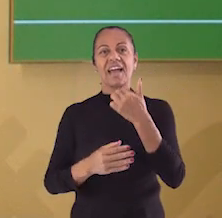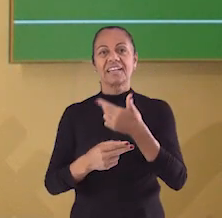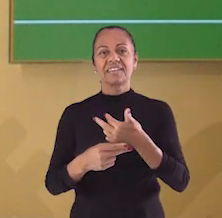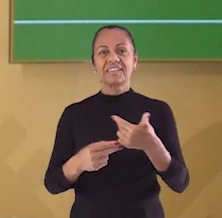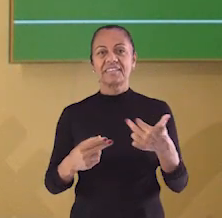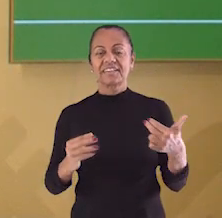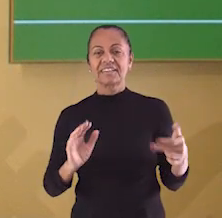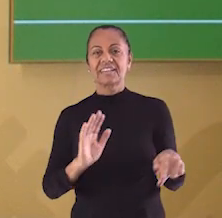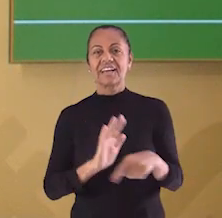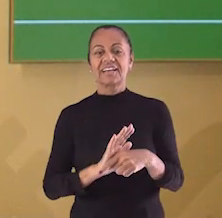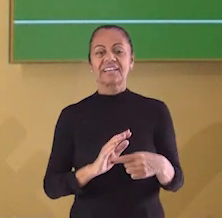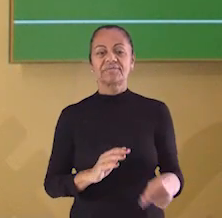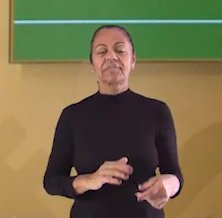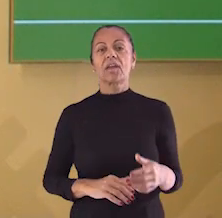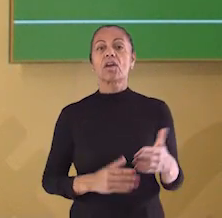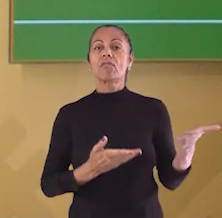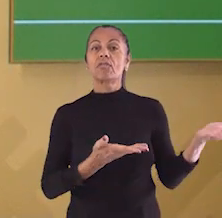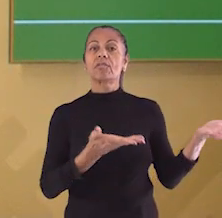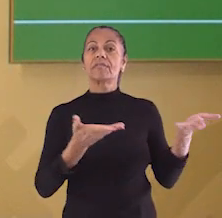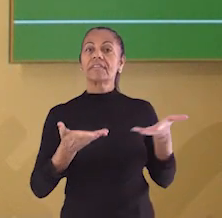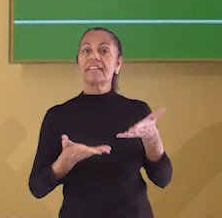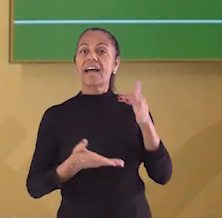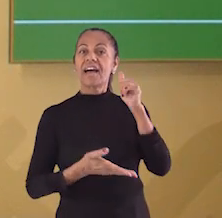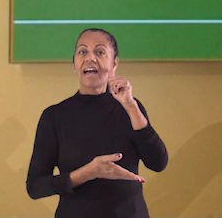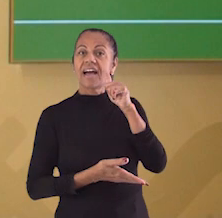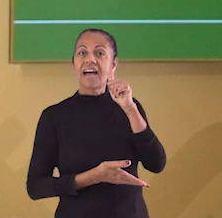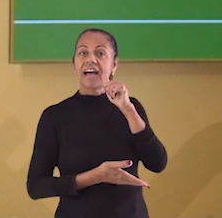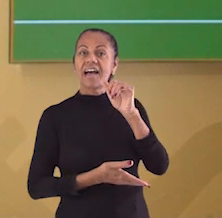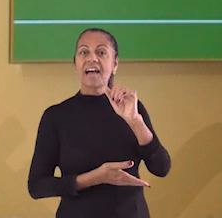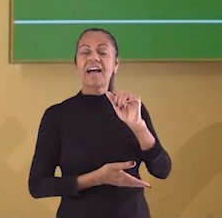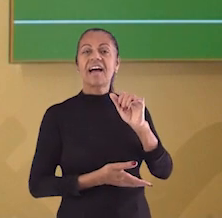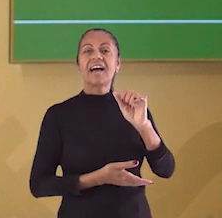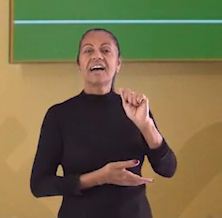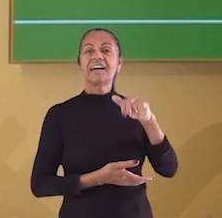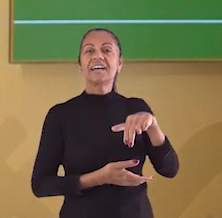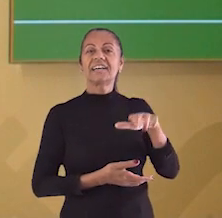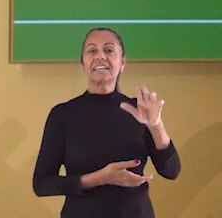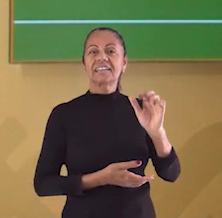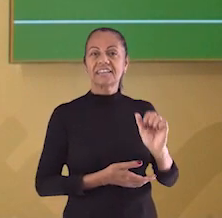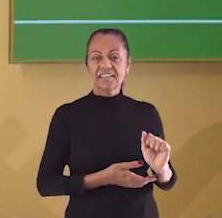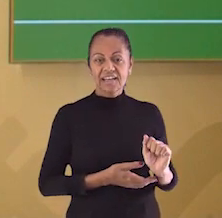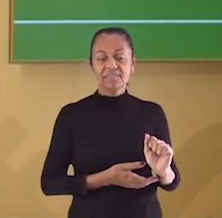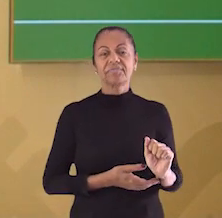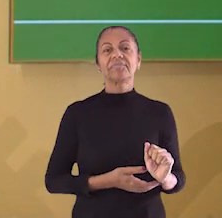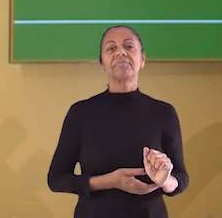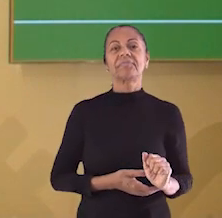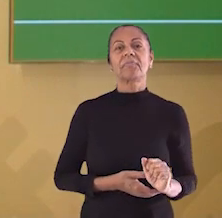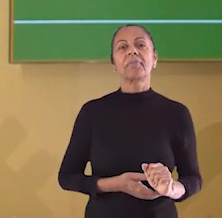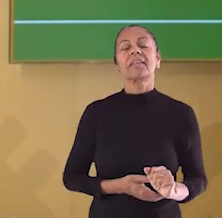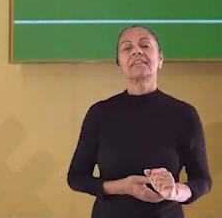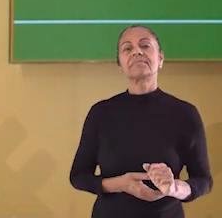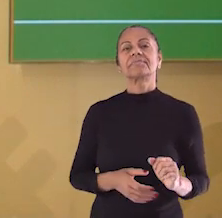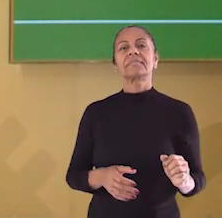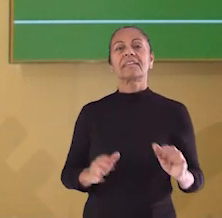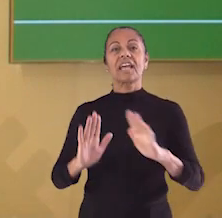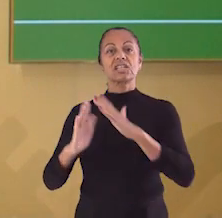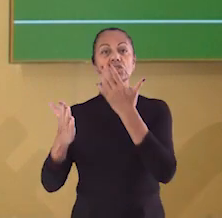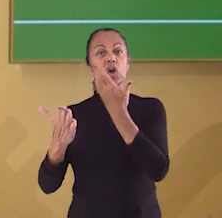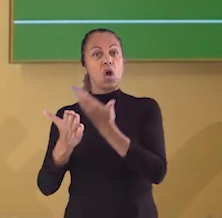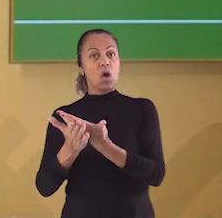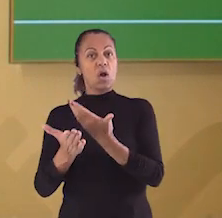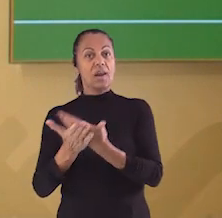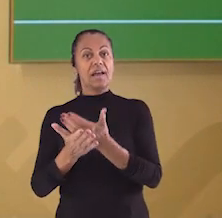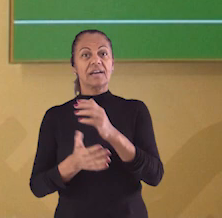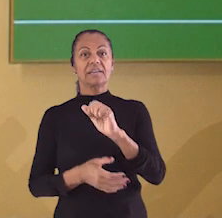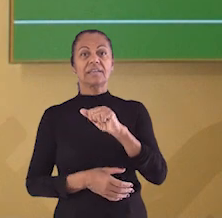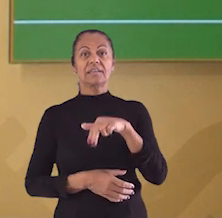especial. Ela é estudante Ana Júlia Oliveira, do Rosário. Ela é da MF Antônio Coutinho de